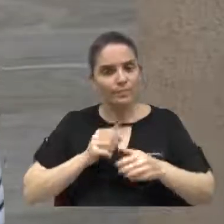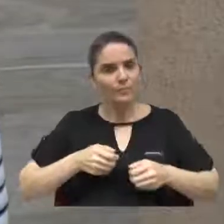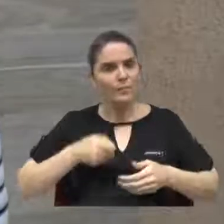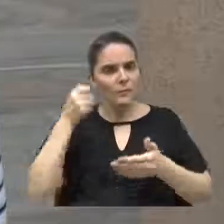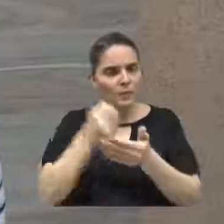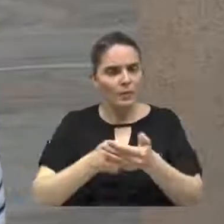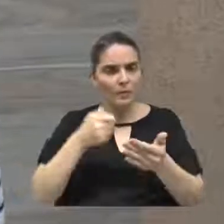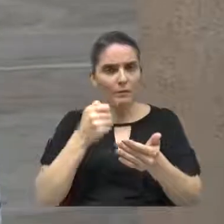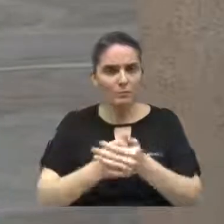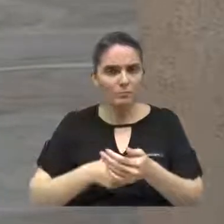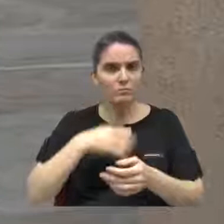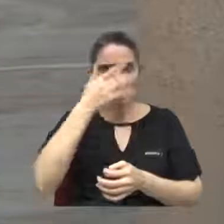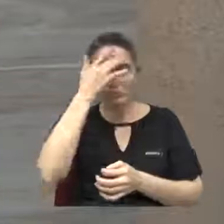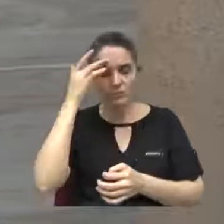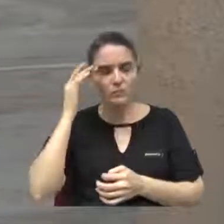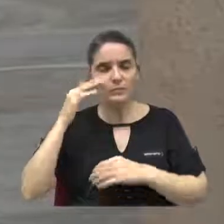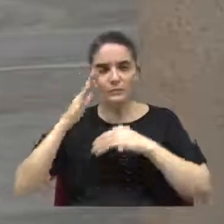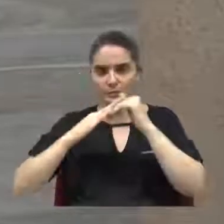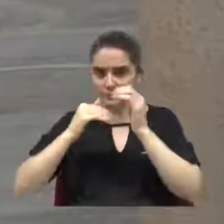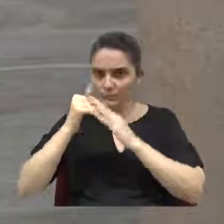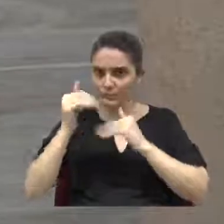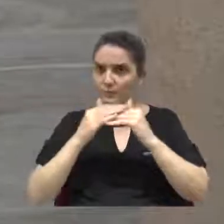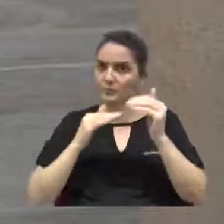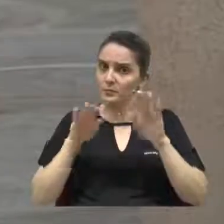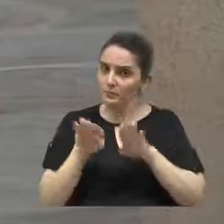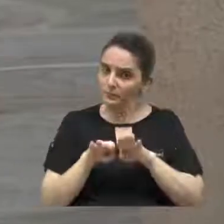os próprios funcionários mesmo e que são